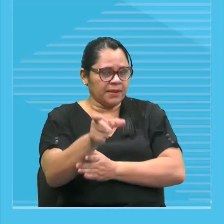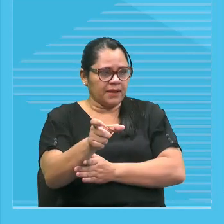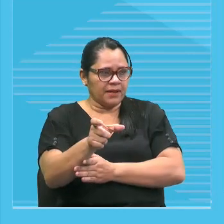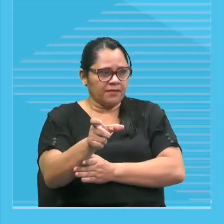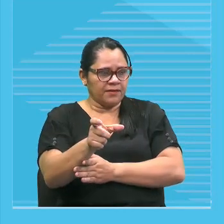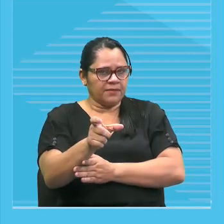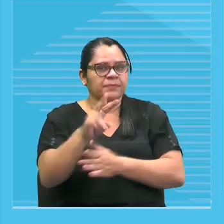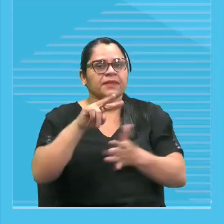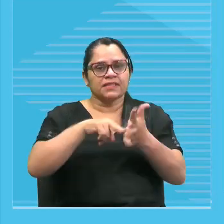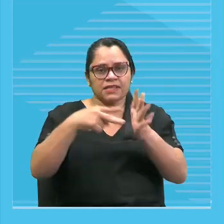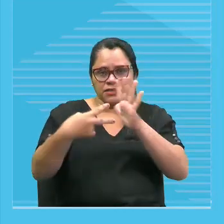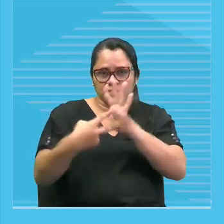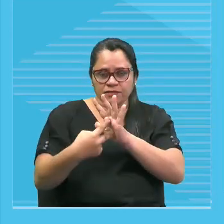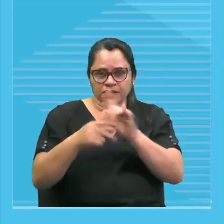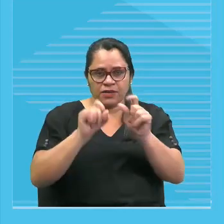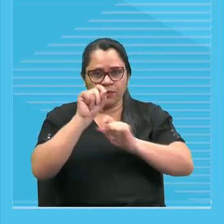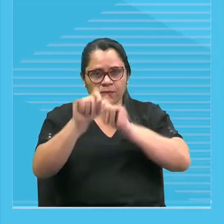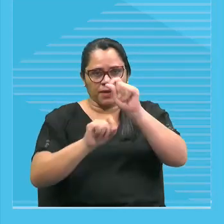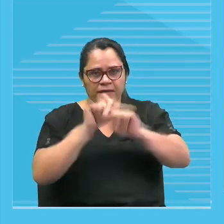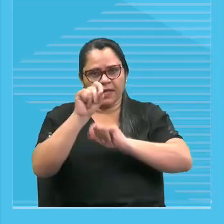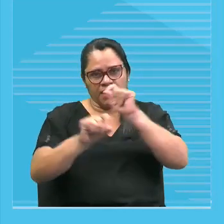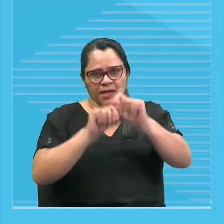que significa especialistas